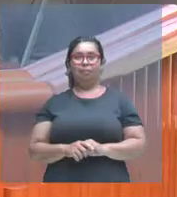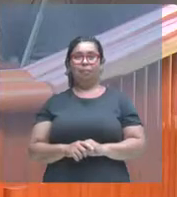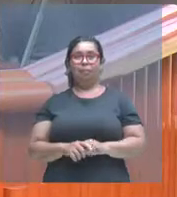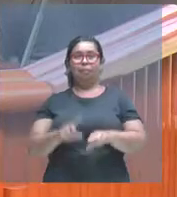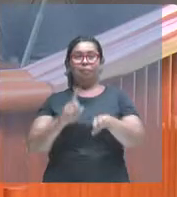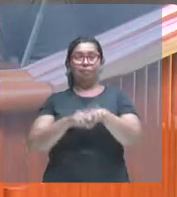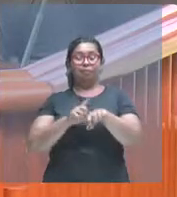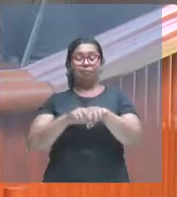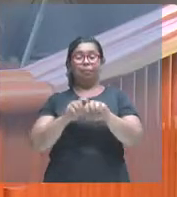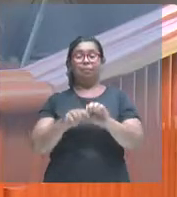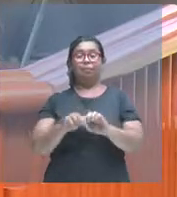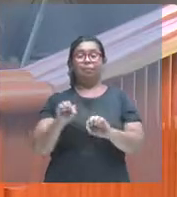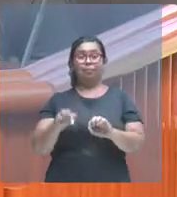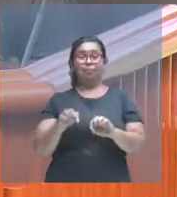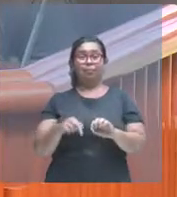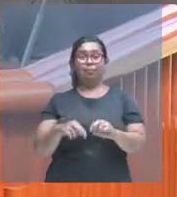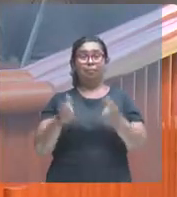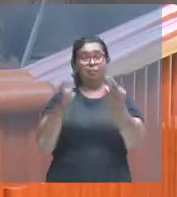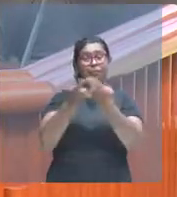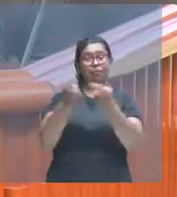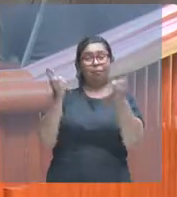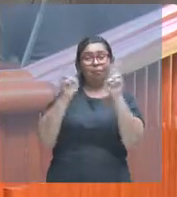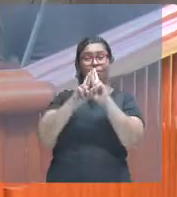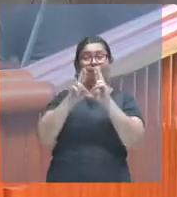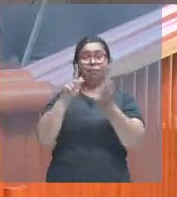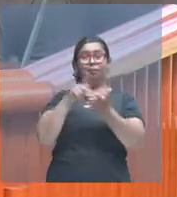momentos aqui da sessão, que, na